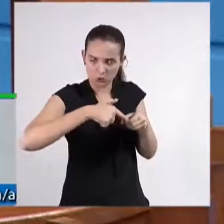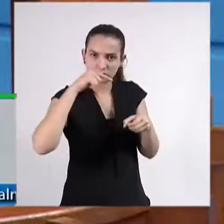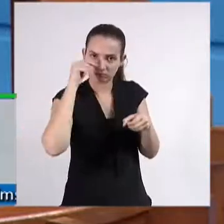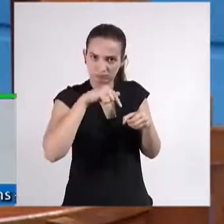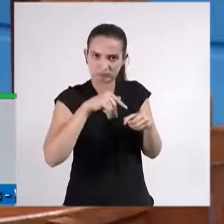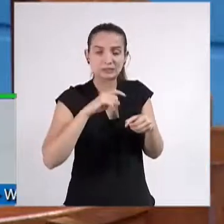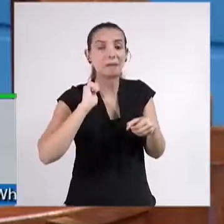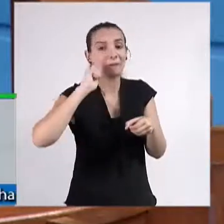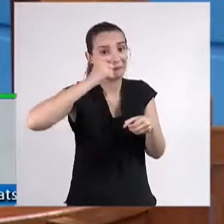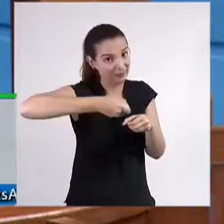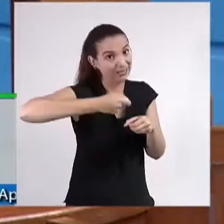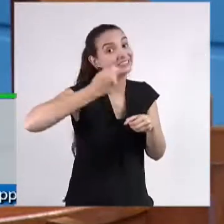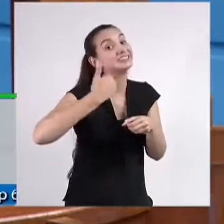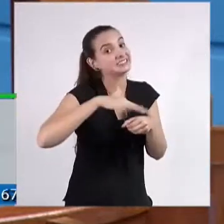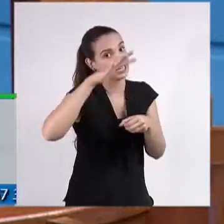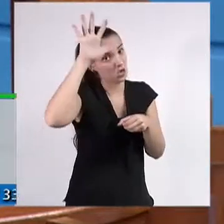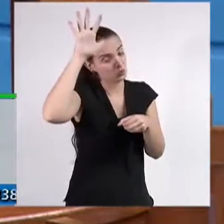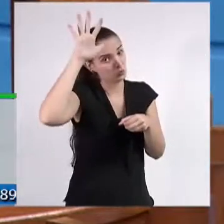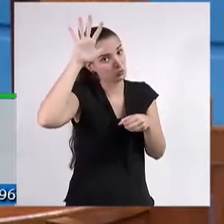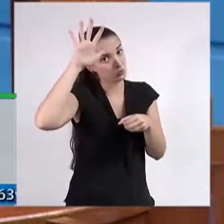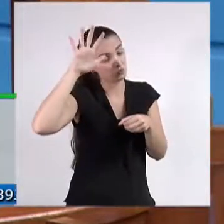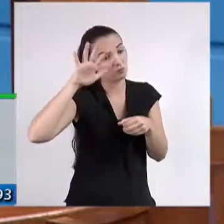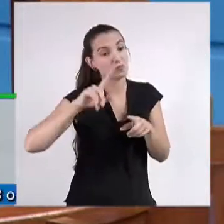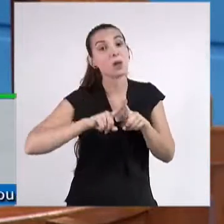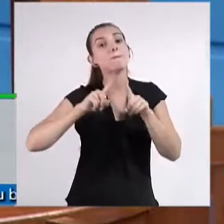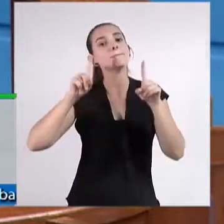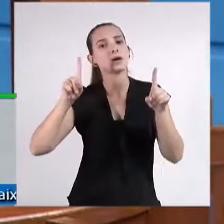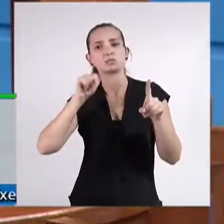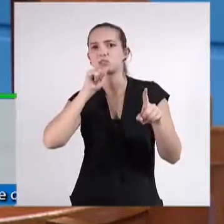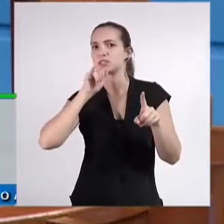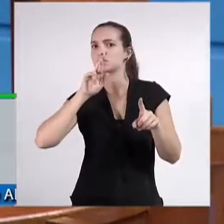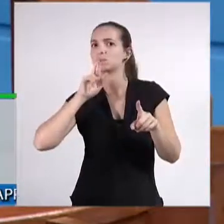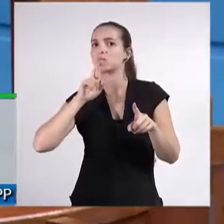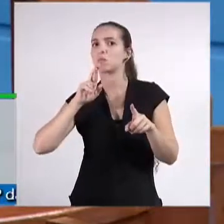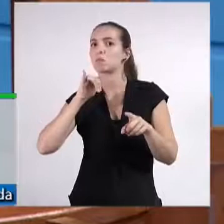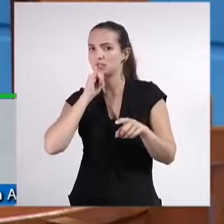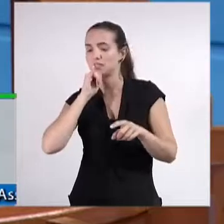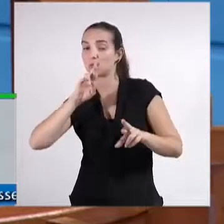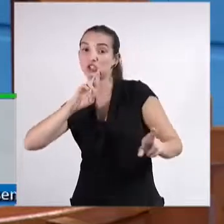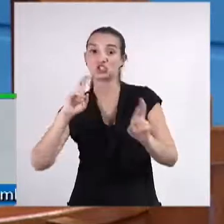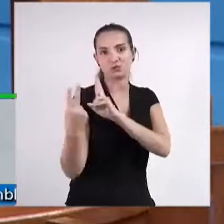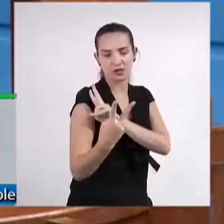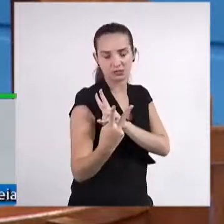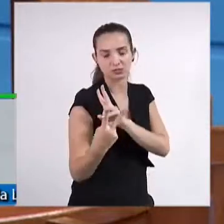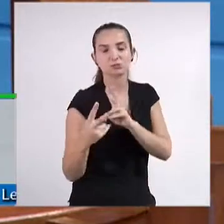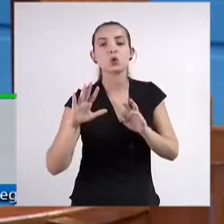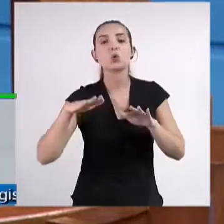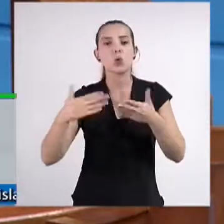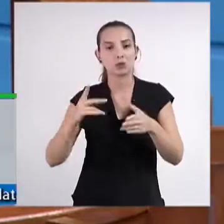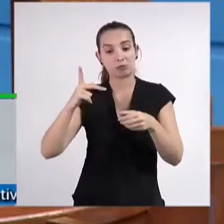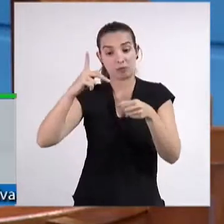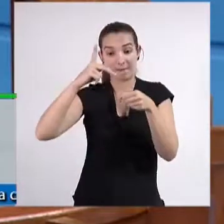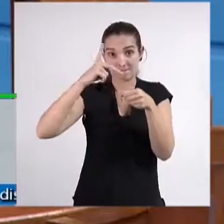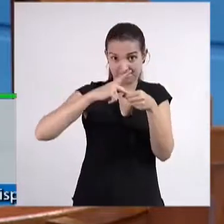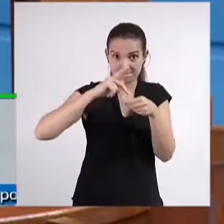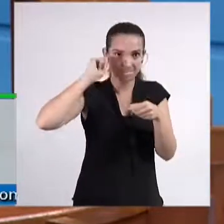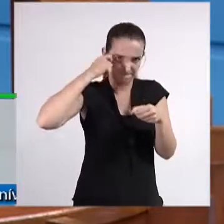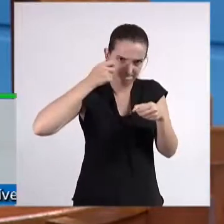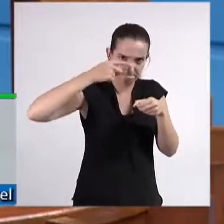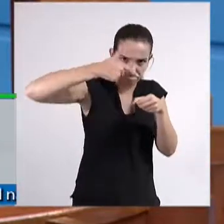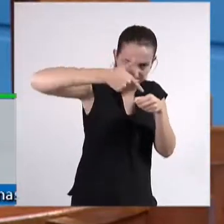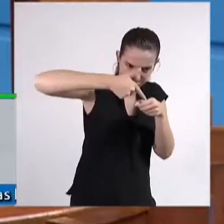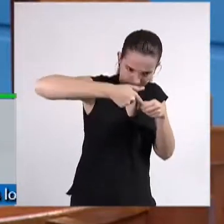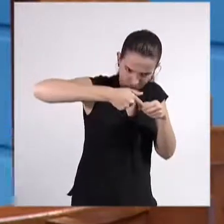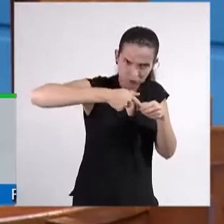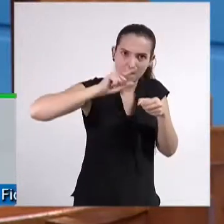a pessoa é obrigada a pagar mais caro. Mas, ao contrário, quando o preço do barril cai no mercado